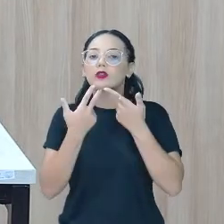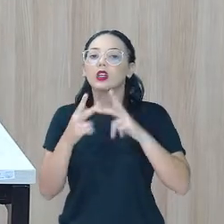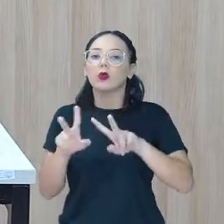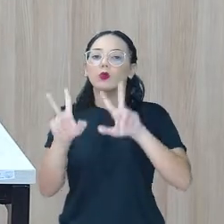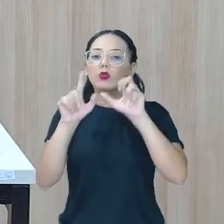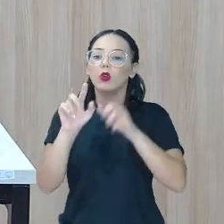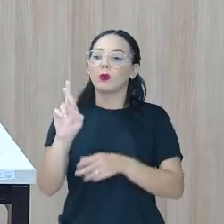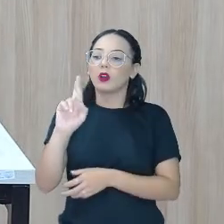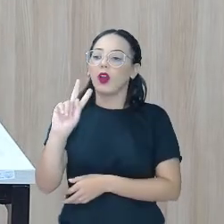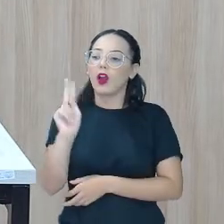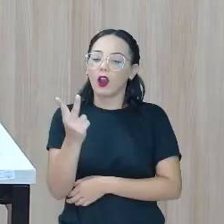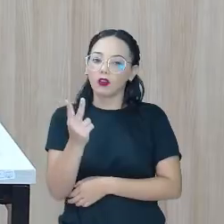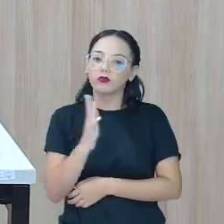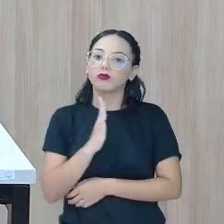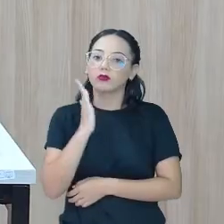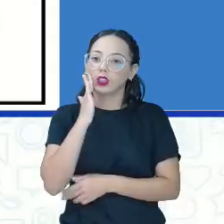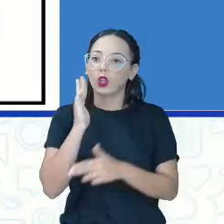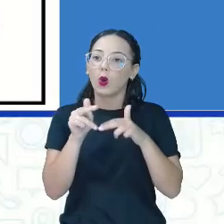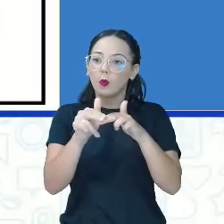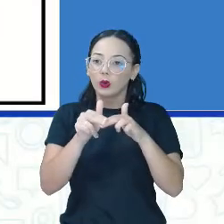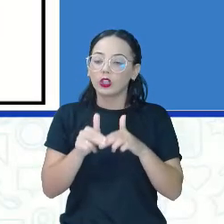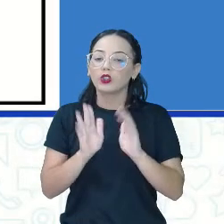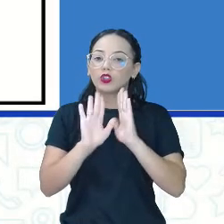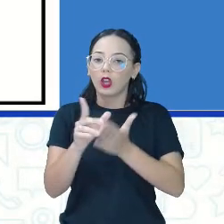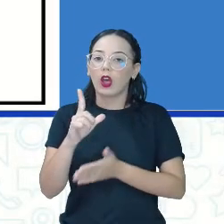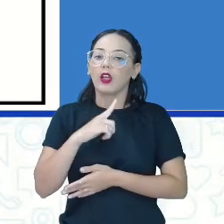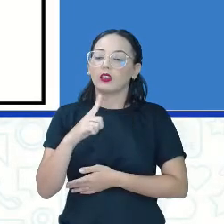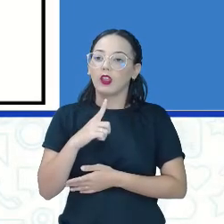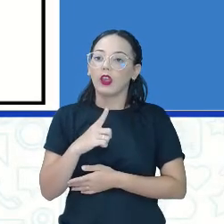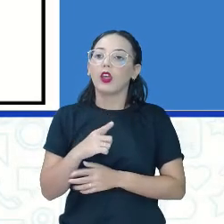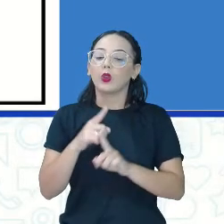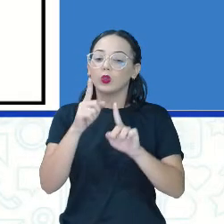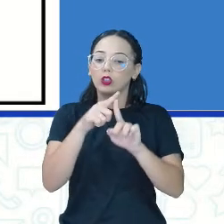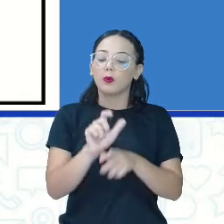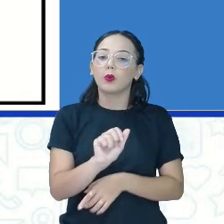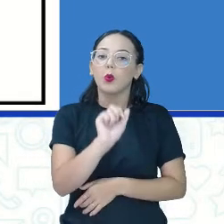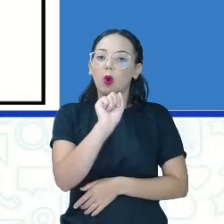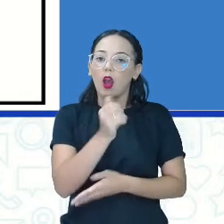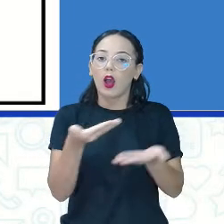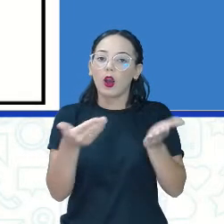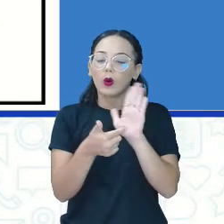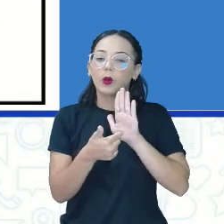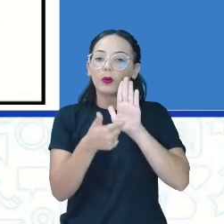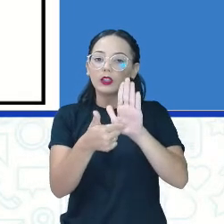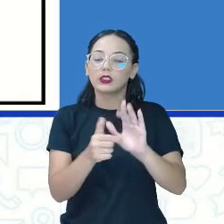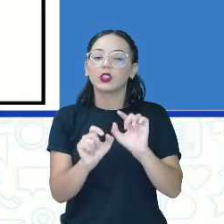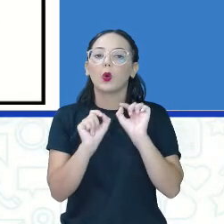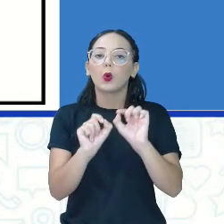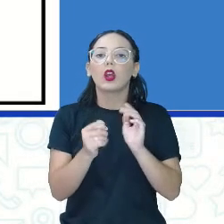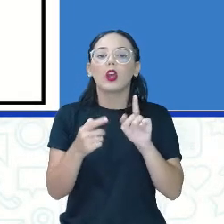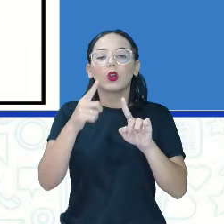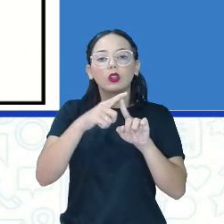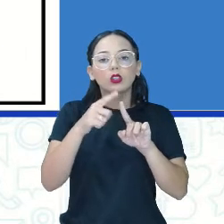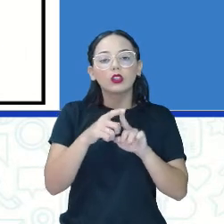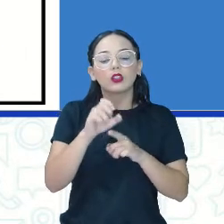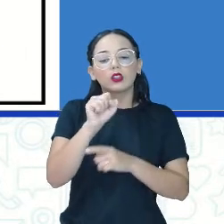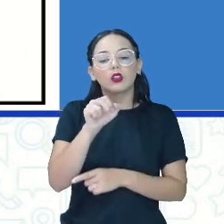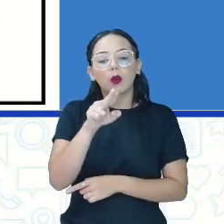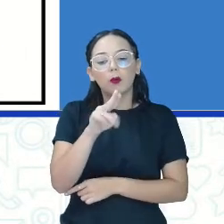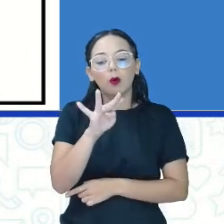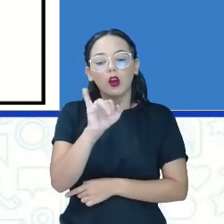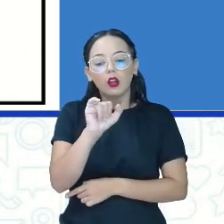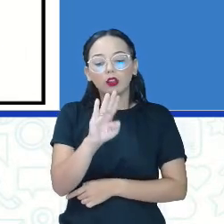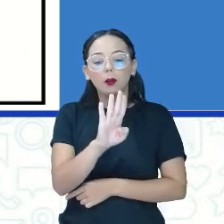RH. Então, vem aí, o aglutinogênio, lá em A, ele apresenta um aglutinogênio